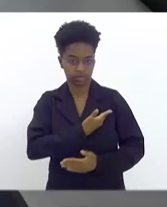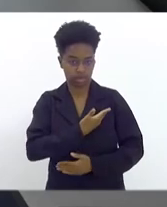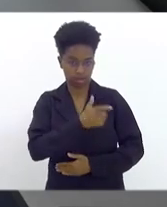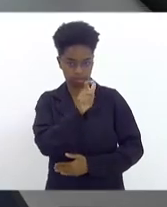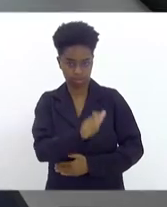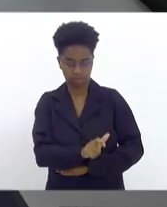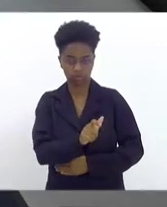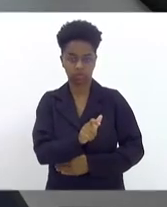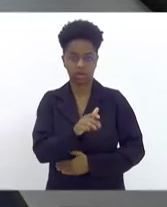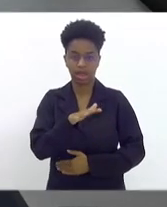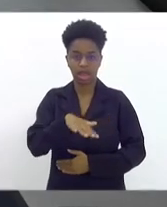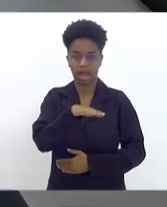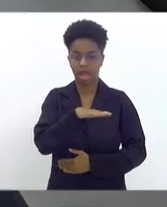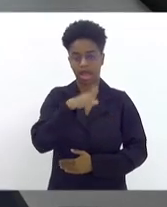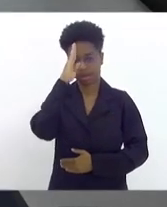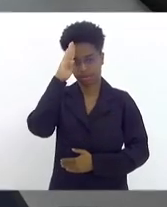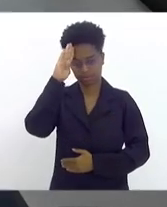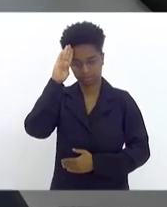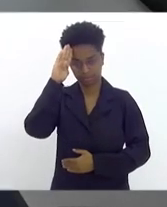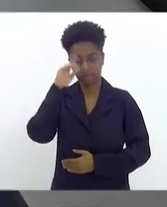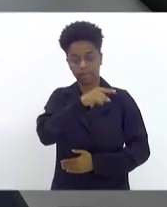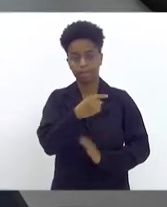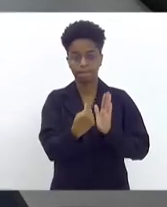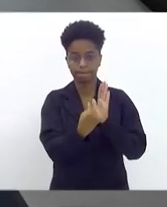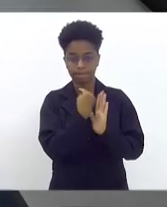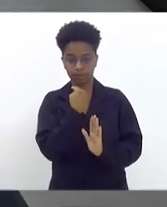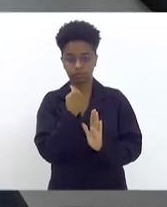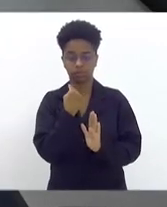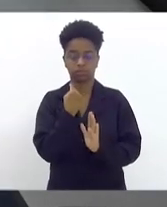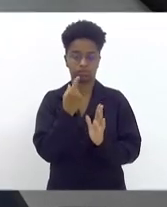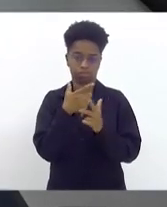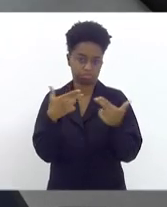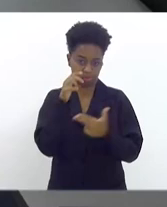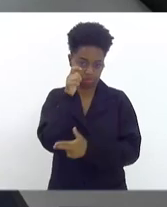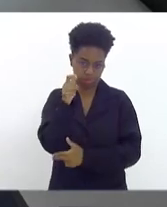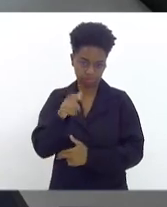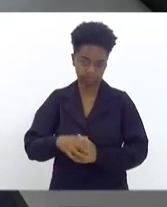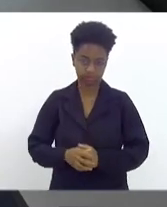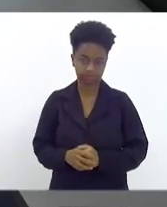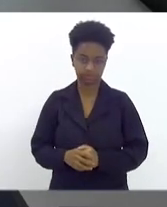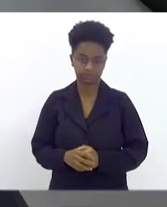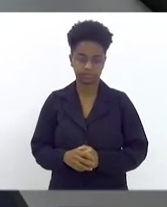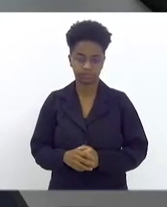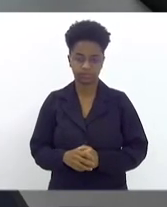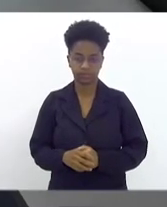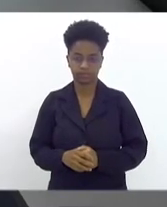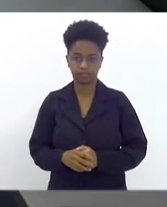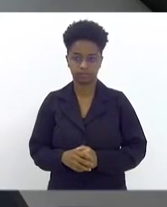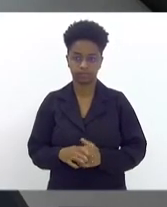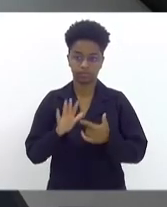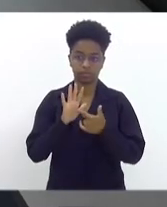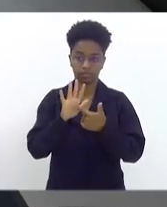setor de academias, ele me fez uma pergunta muito interessante, eu colocando, né, das